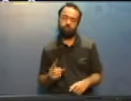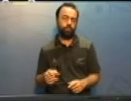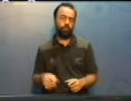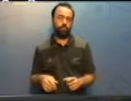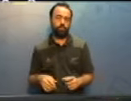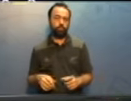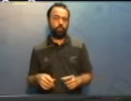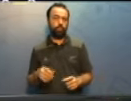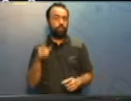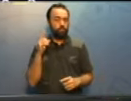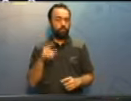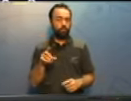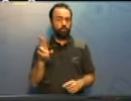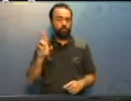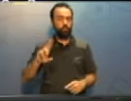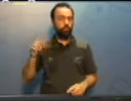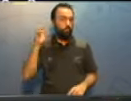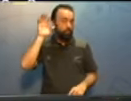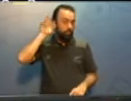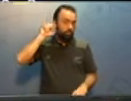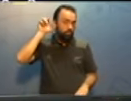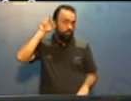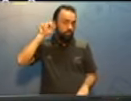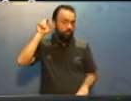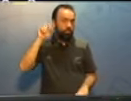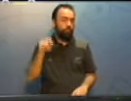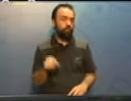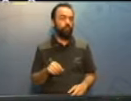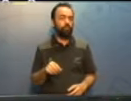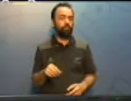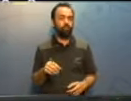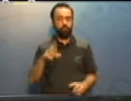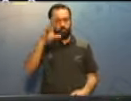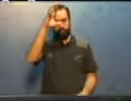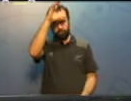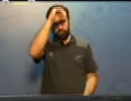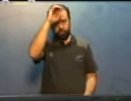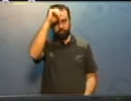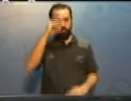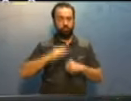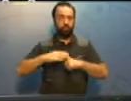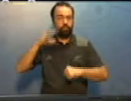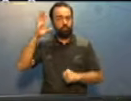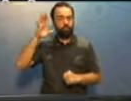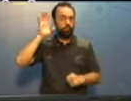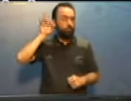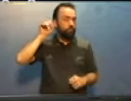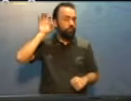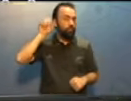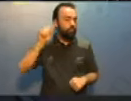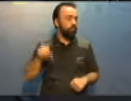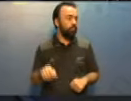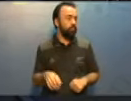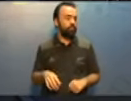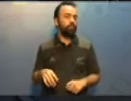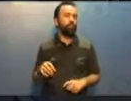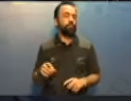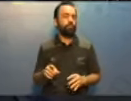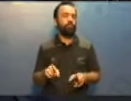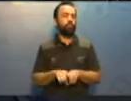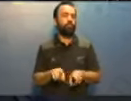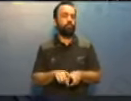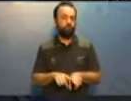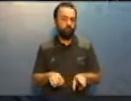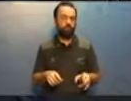não são assim. São pessoas mais auditivas, que preferem aprender ouvindo as instruções, por exemplo, do professor. E